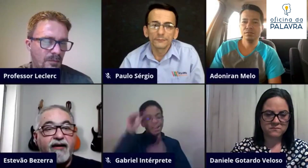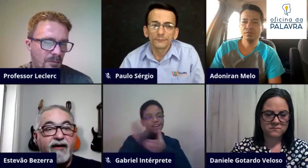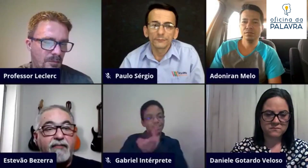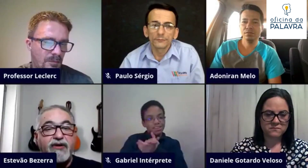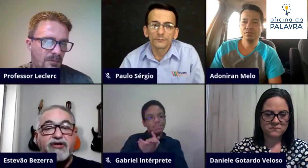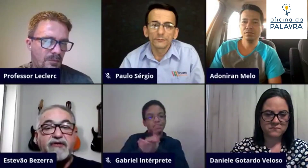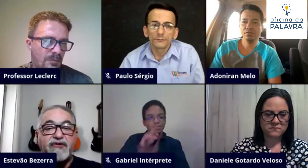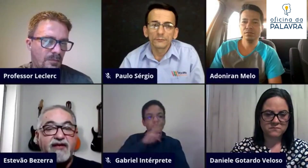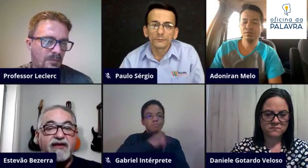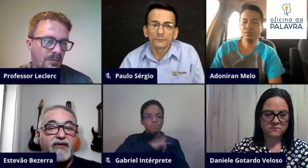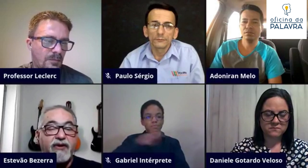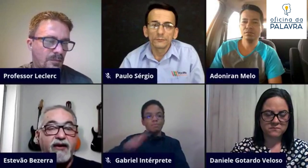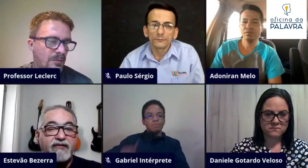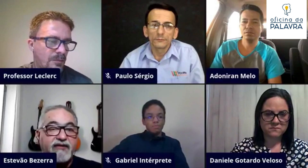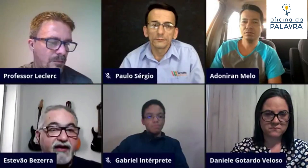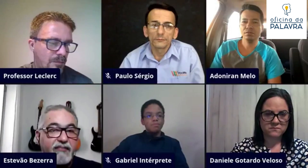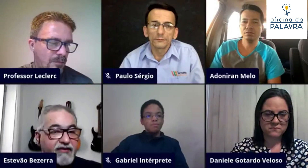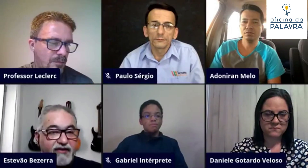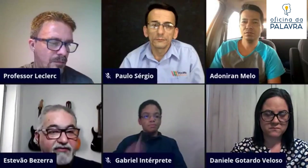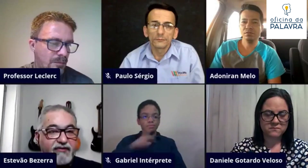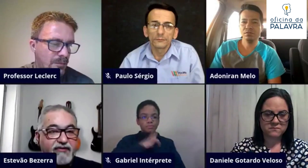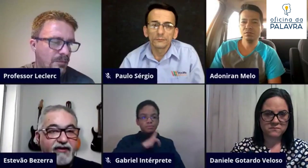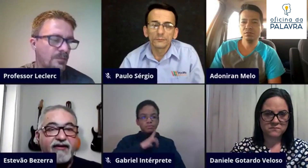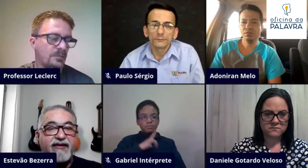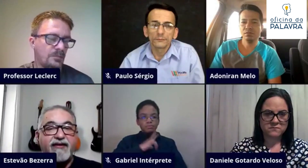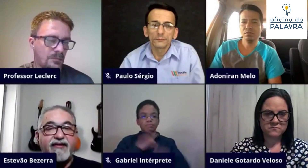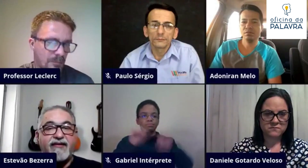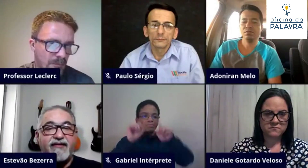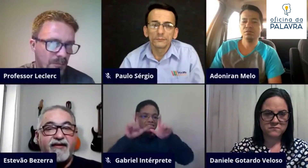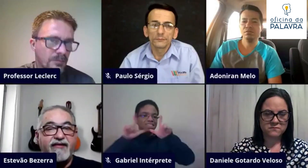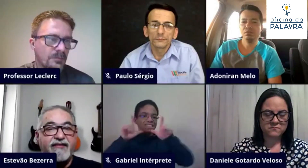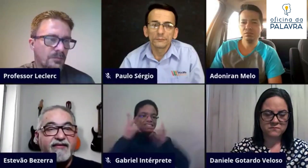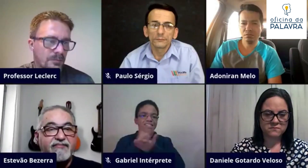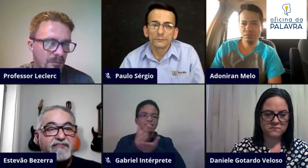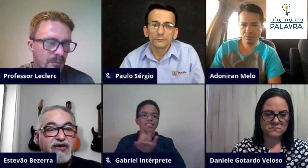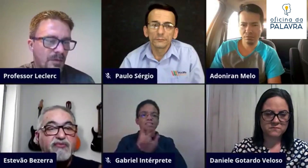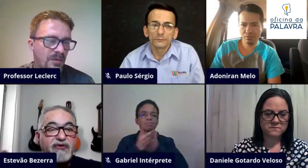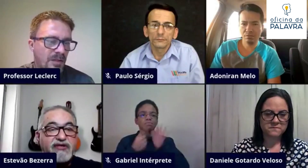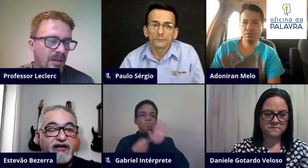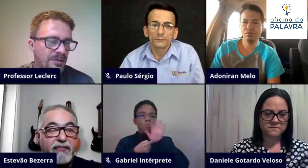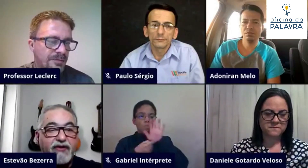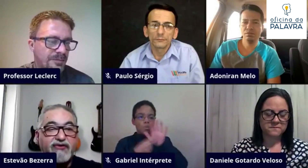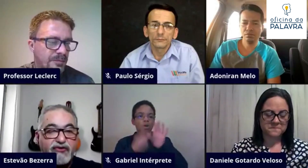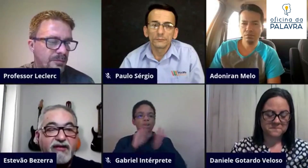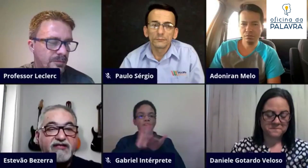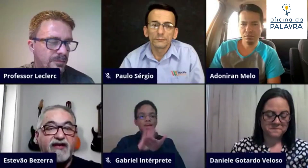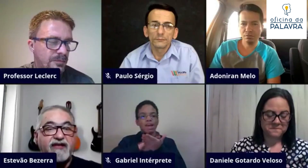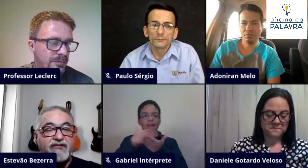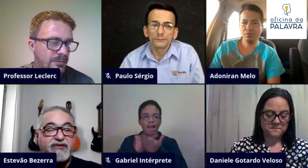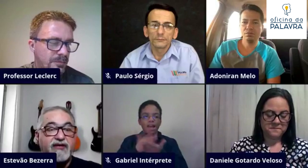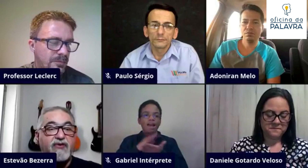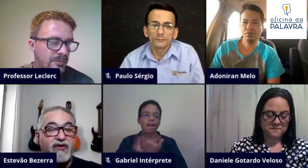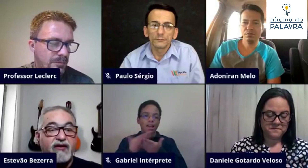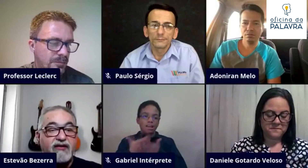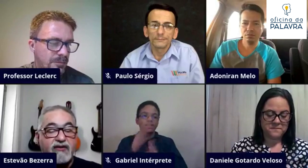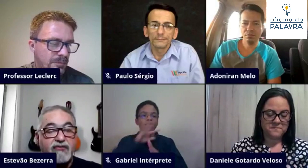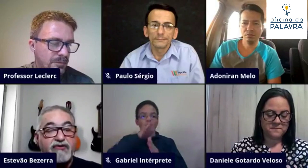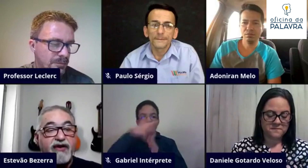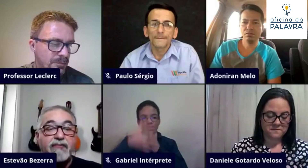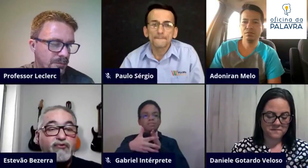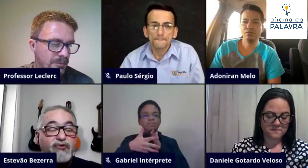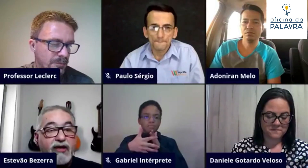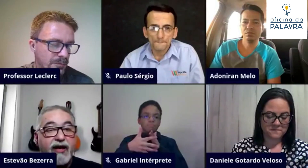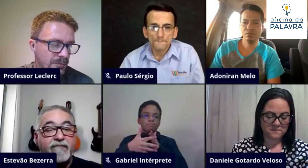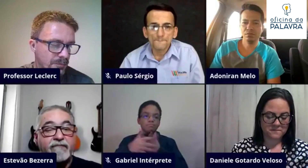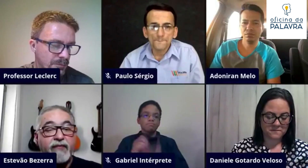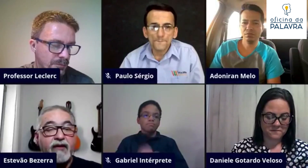a mídia, você tem alguém interpretando, né? mesmo não sendo para o surdo, mas tem, então você encontra isso. Então